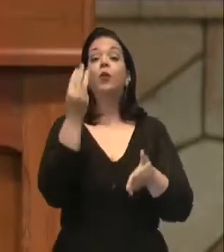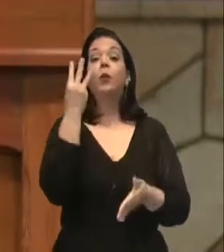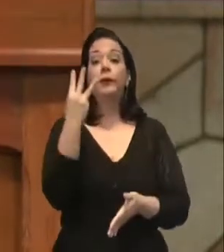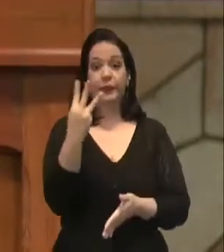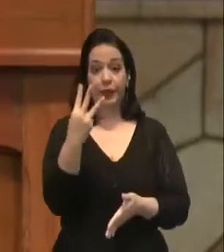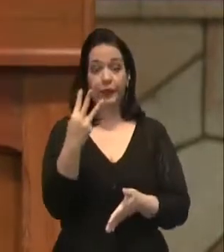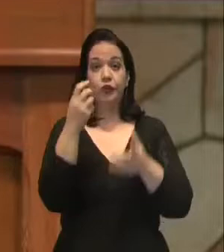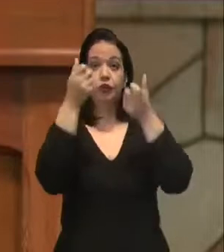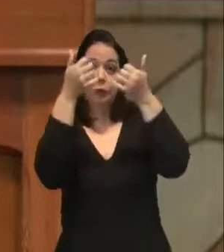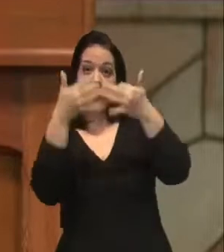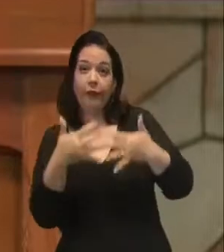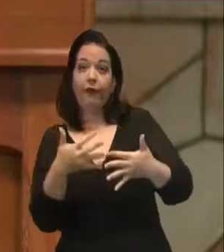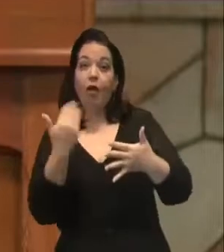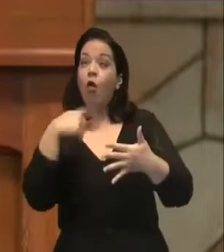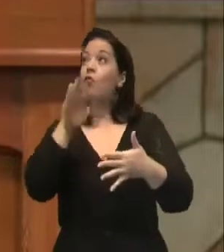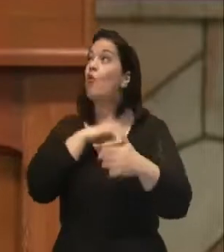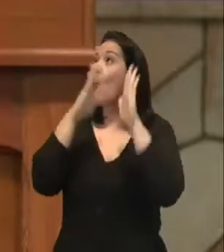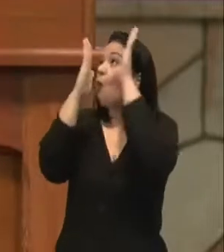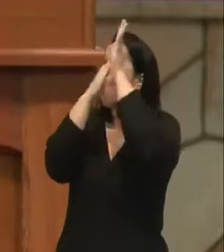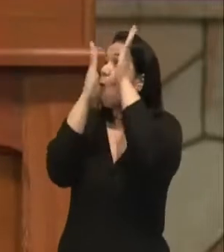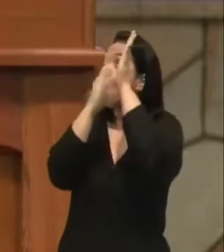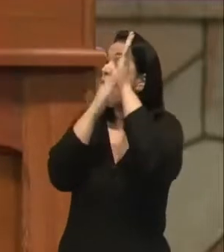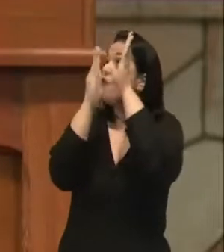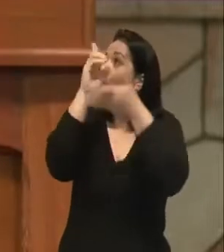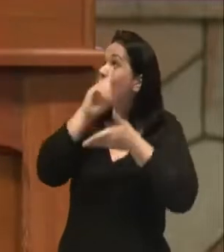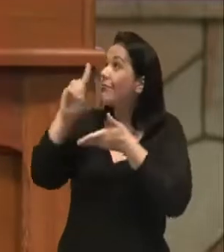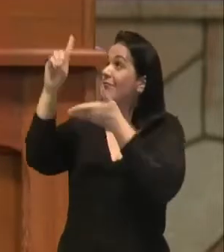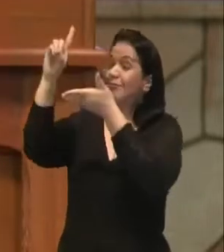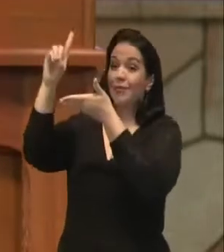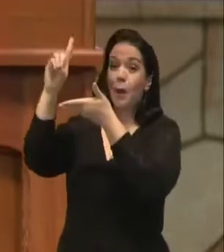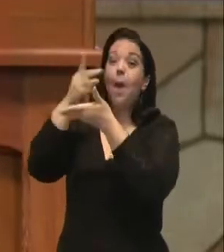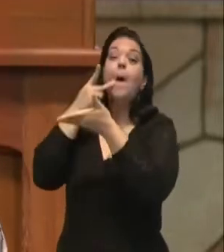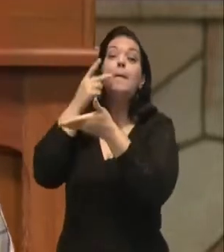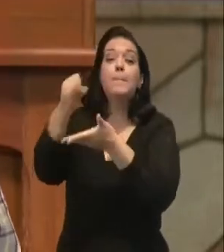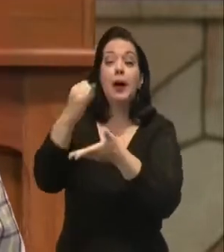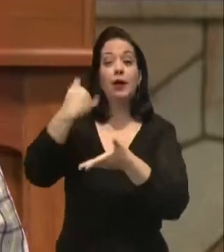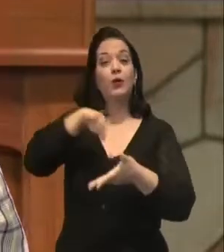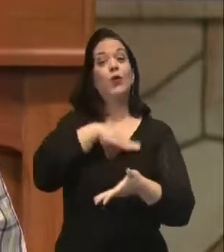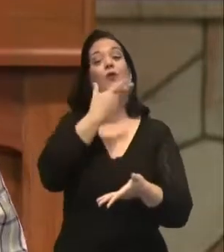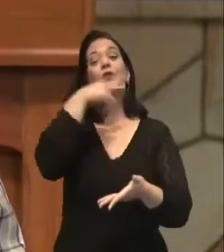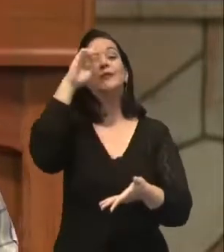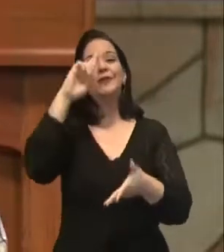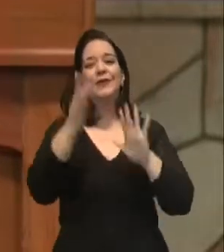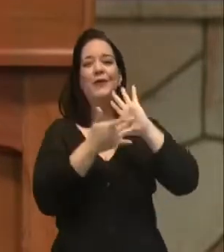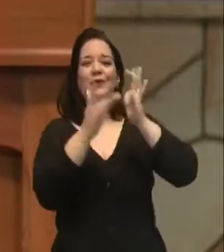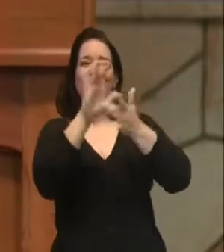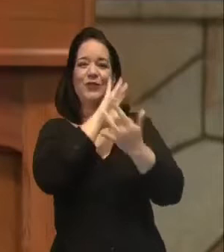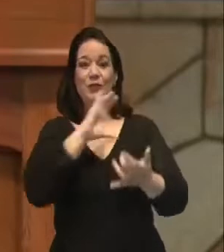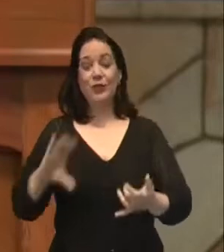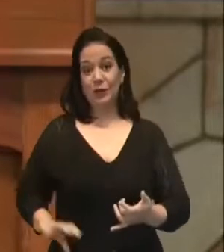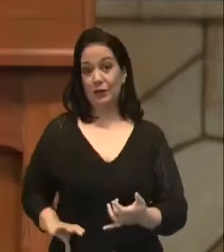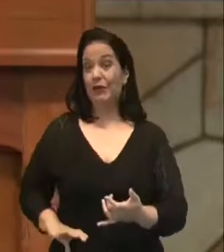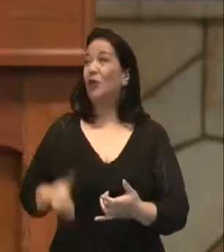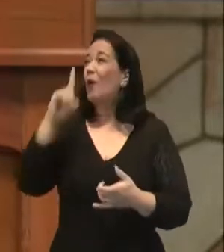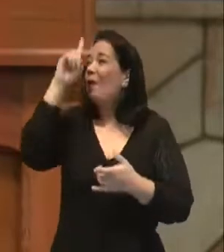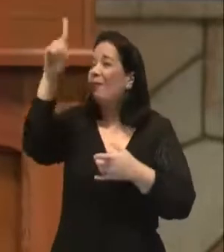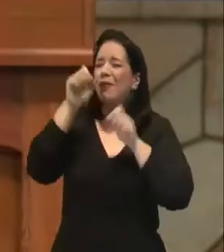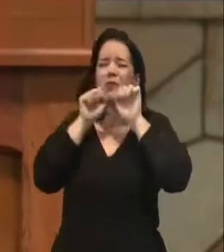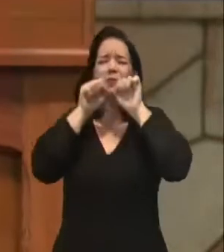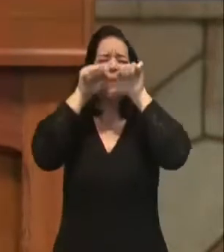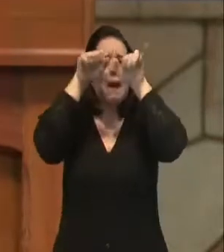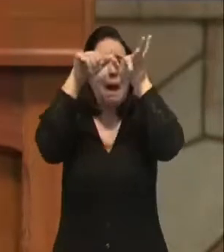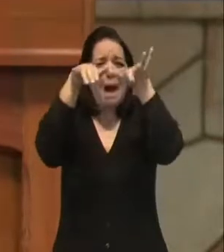Bendito o Pai e o Deus e Pai de nosso Senhor Jesus Cristo, que nos tem abençoado com